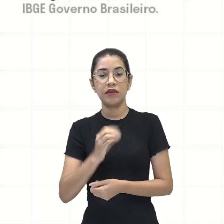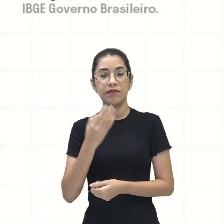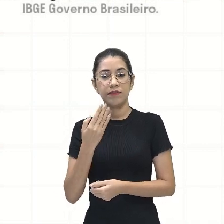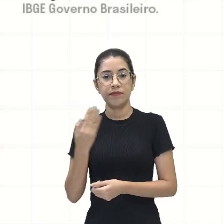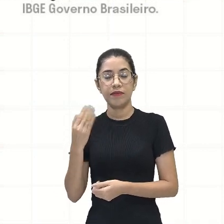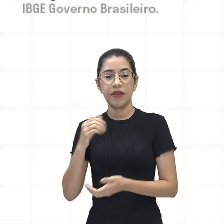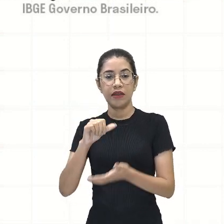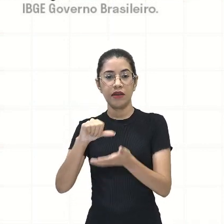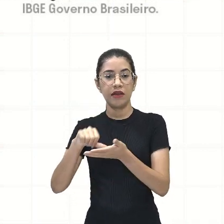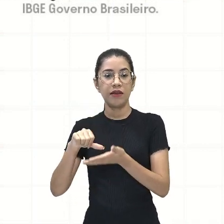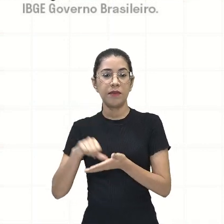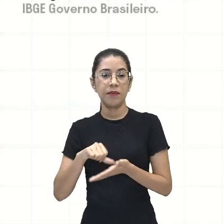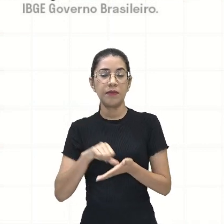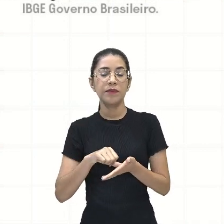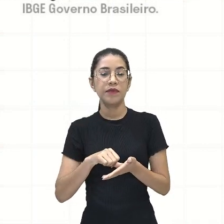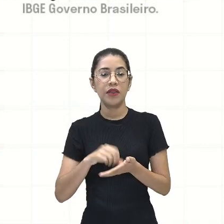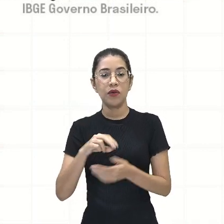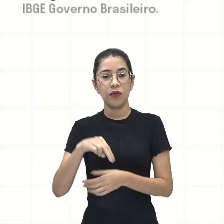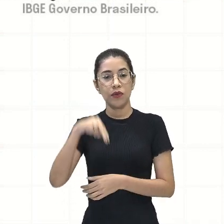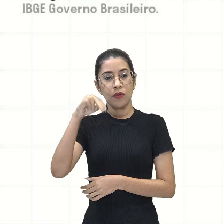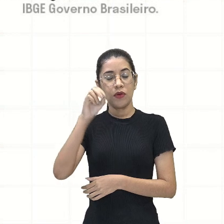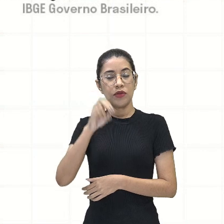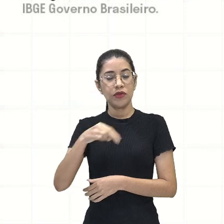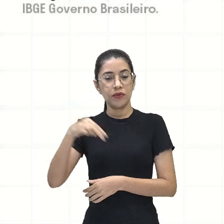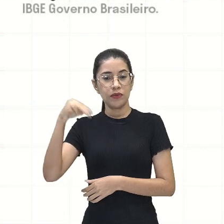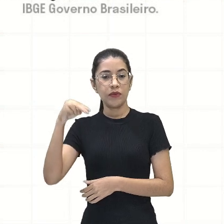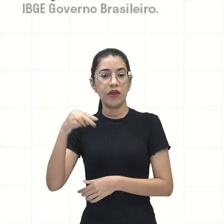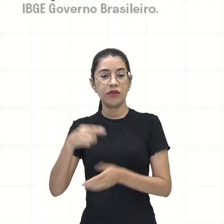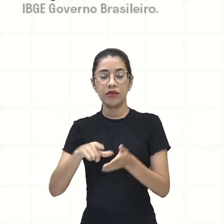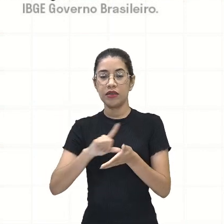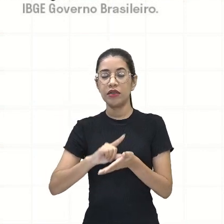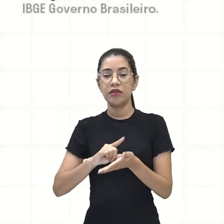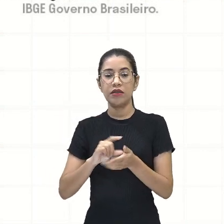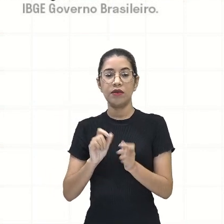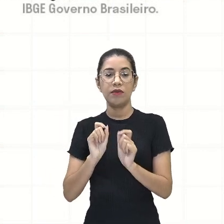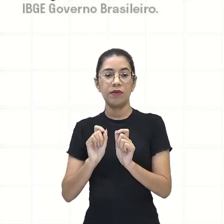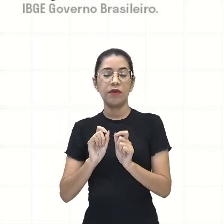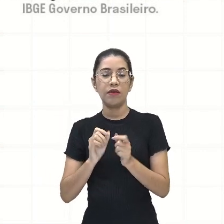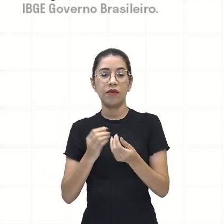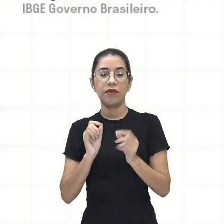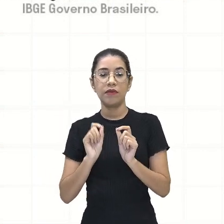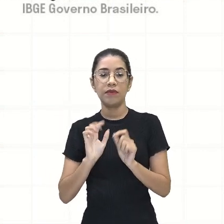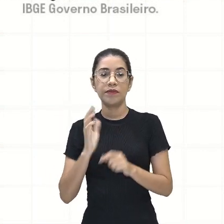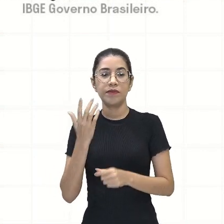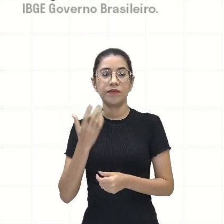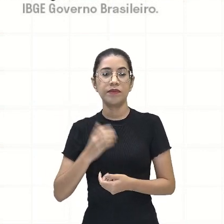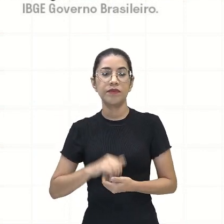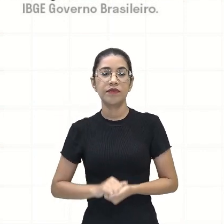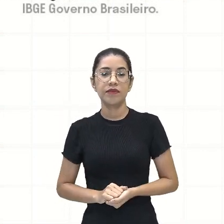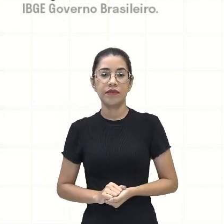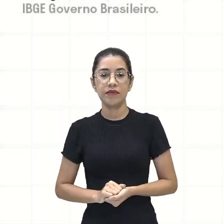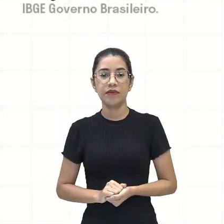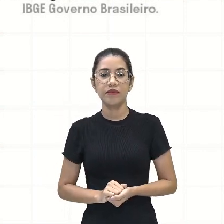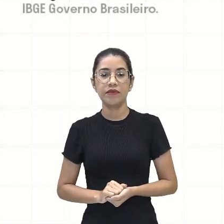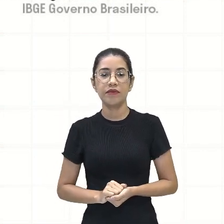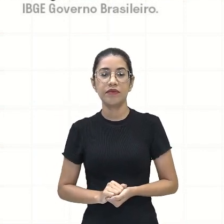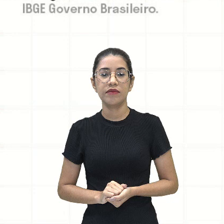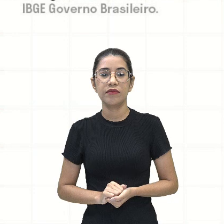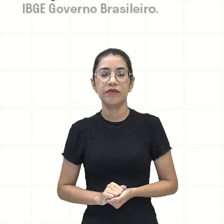temos aí a região norte e o nordeste, que antes ali a gente tinha uma divisão, né? Lembra que a gente viu o